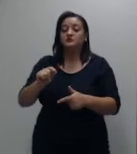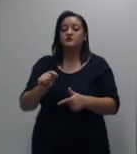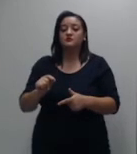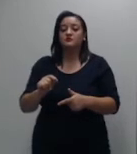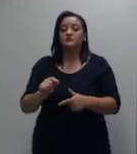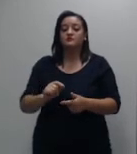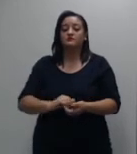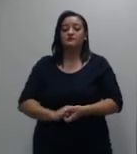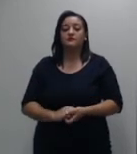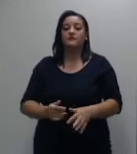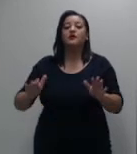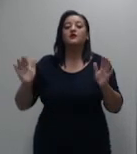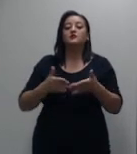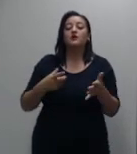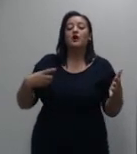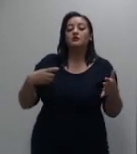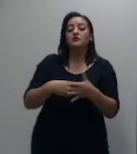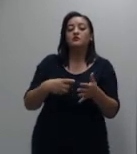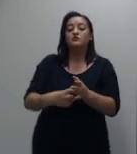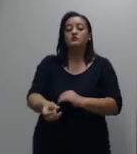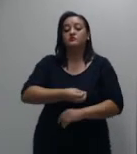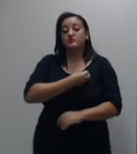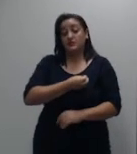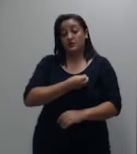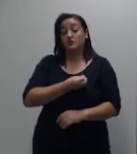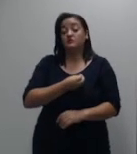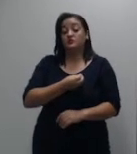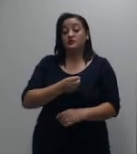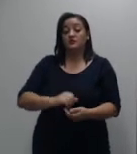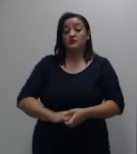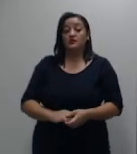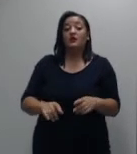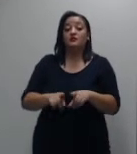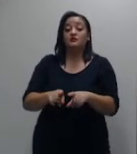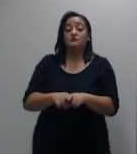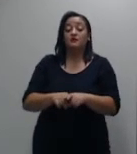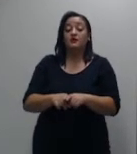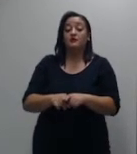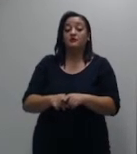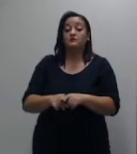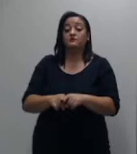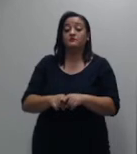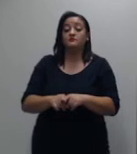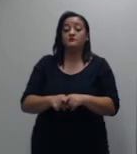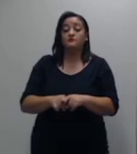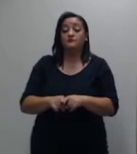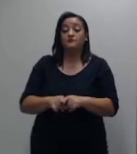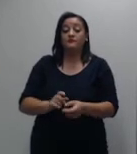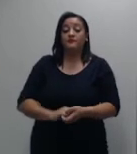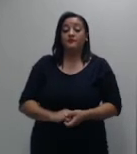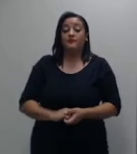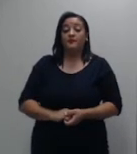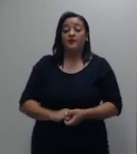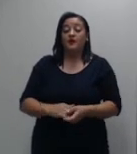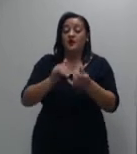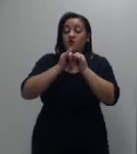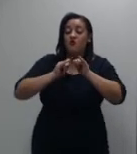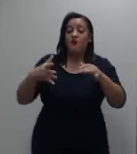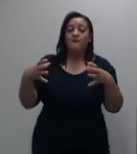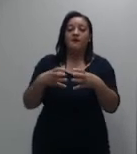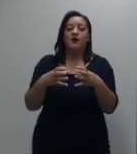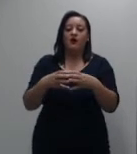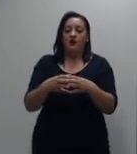já abrenuncia é diferente a praí da ao conhecimento da Costa